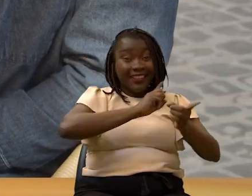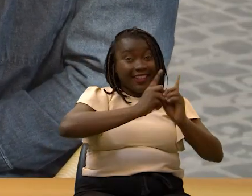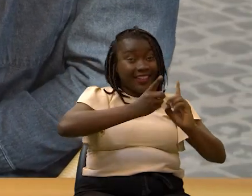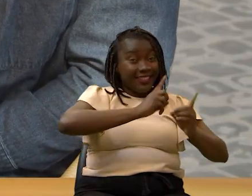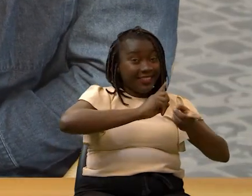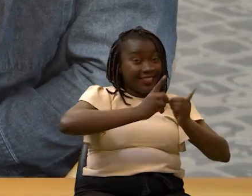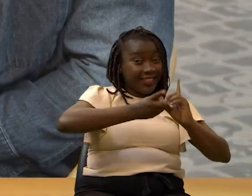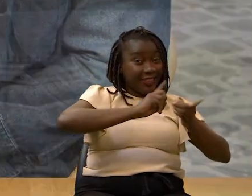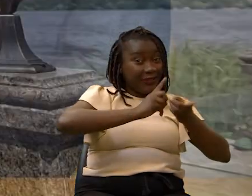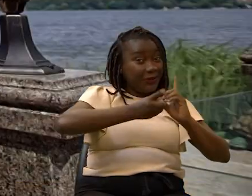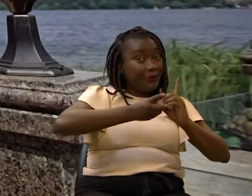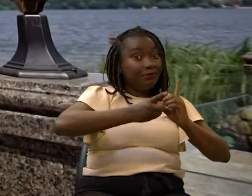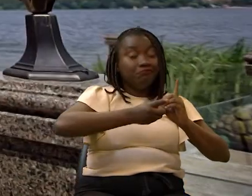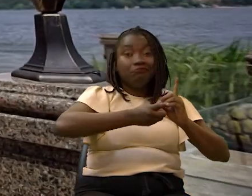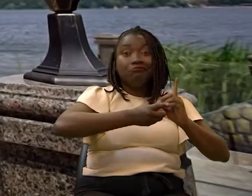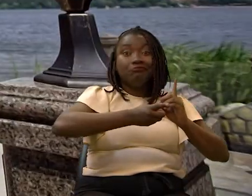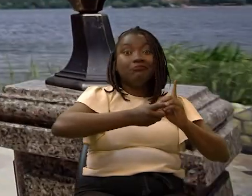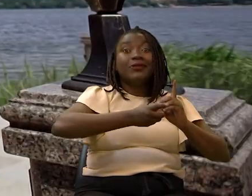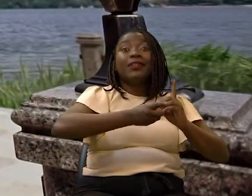aquele trajeto,